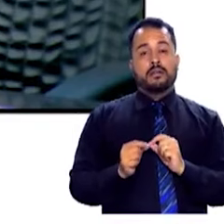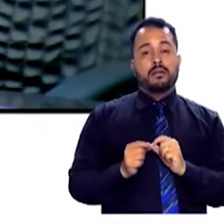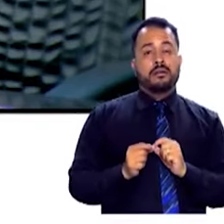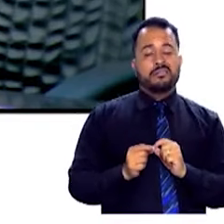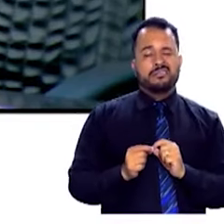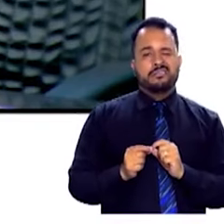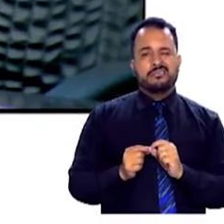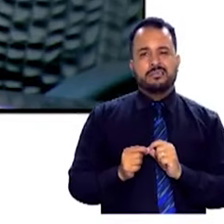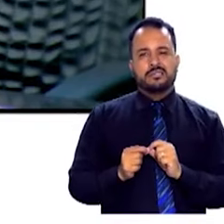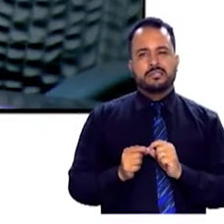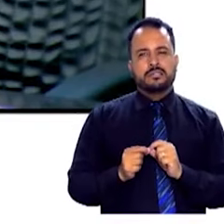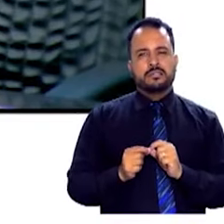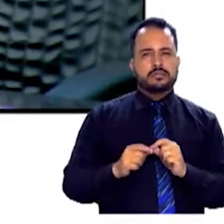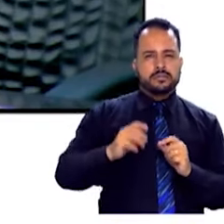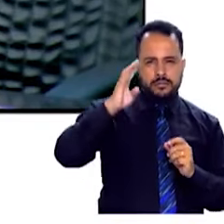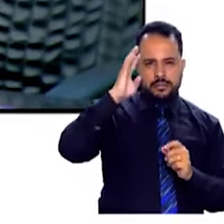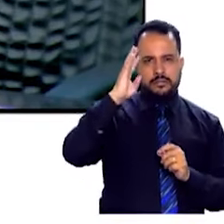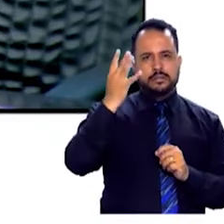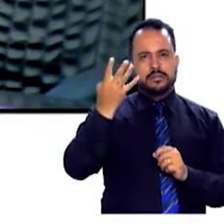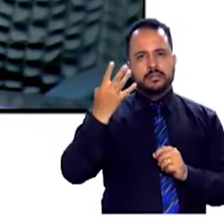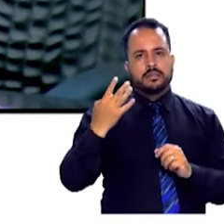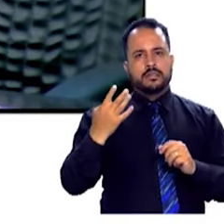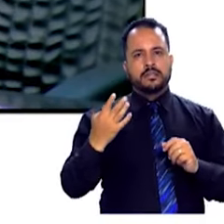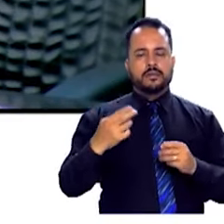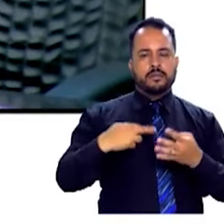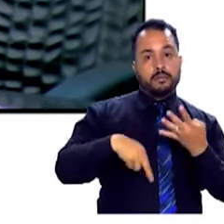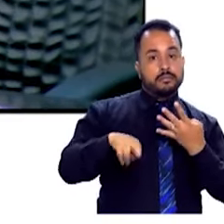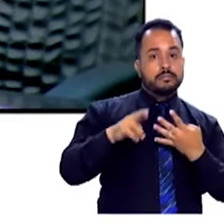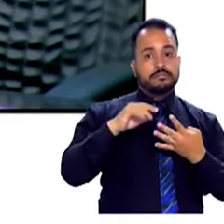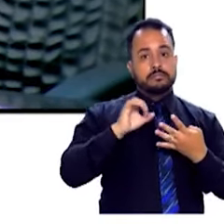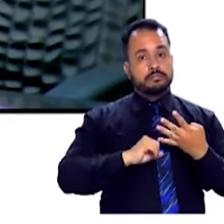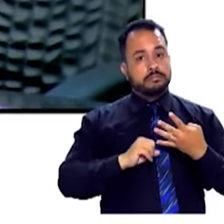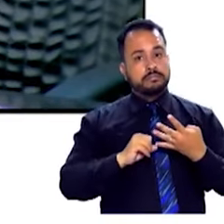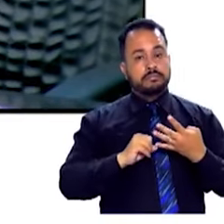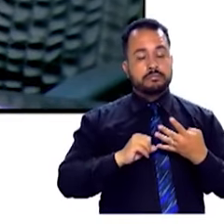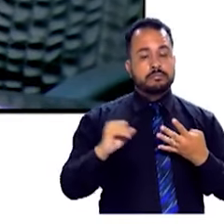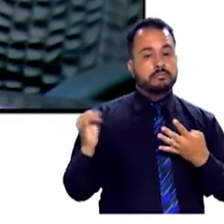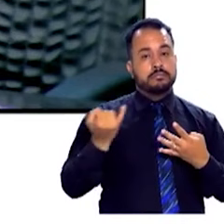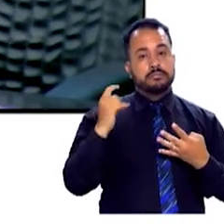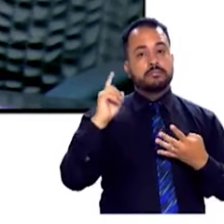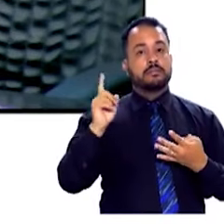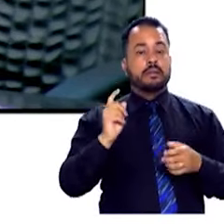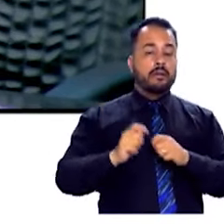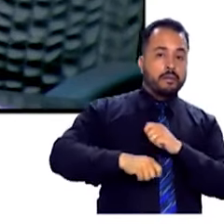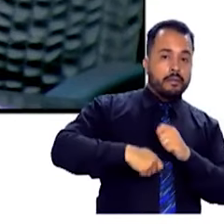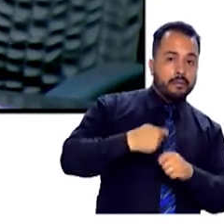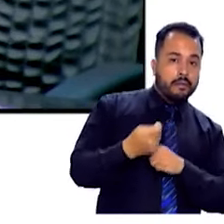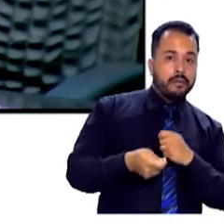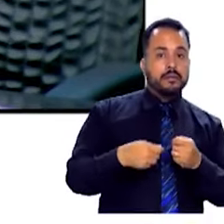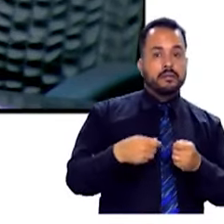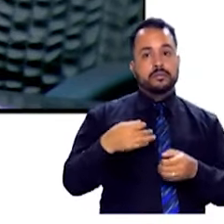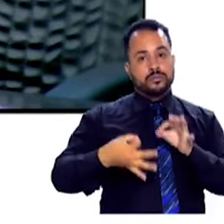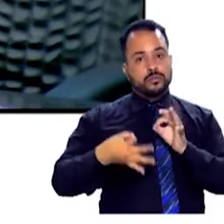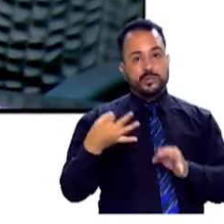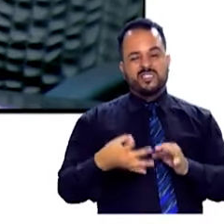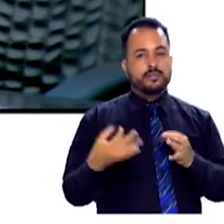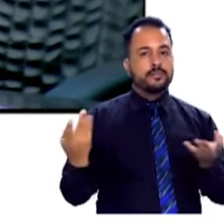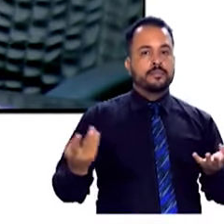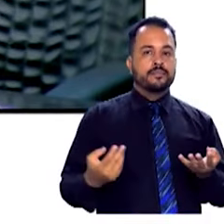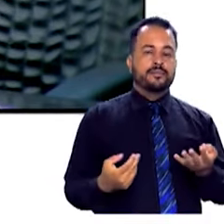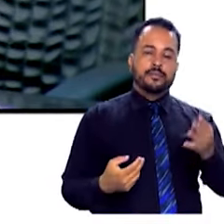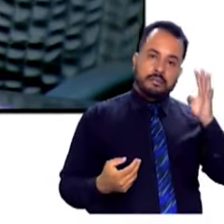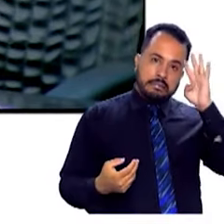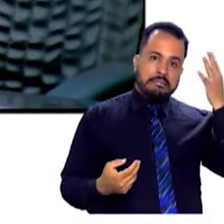as razões pelas quais o recurso não tem relevância política social Econômica jurídica eh o filro perderia sua razão de ser porque teria que